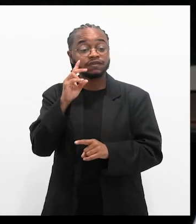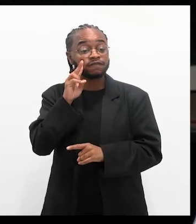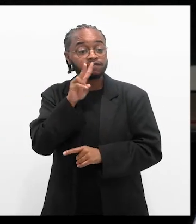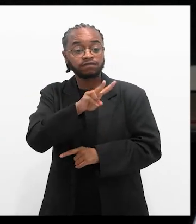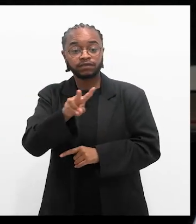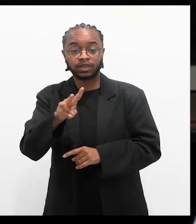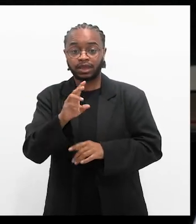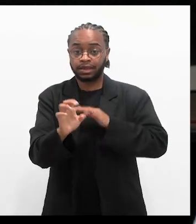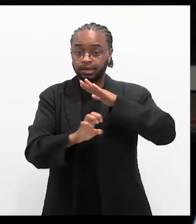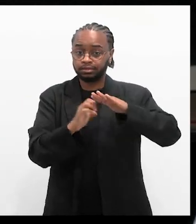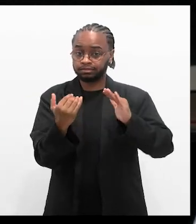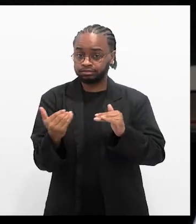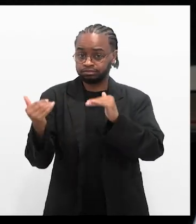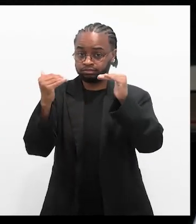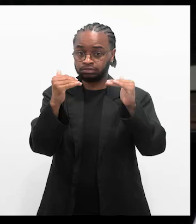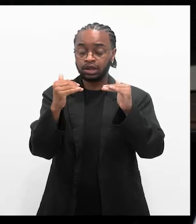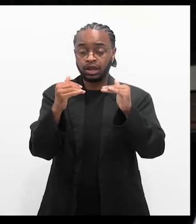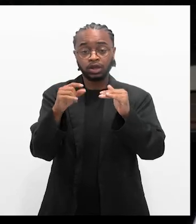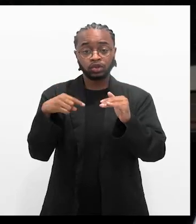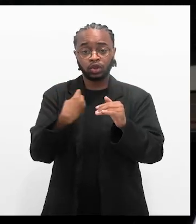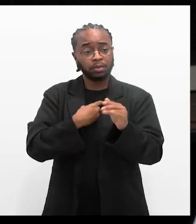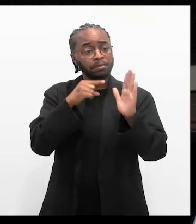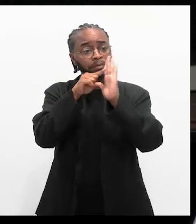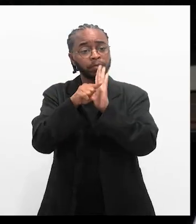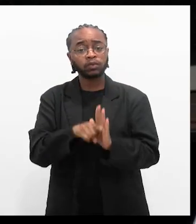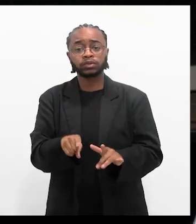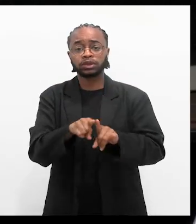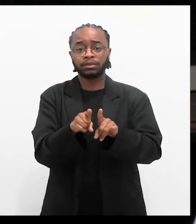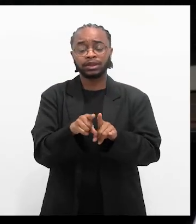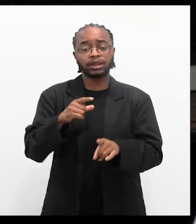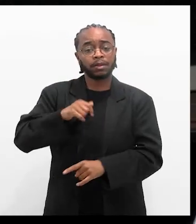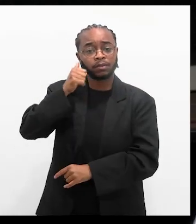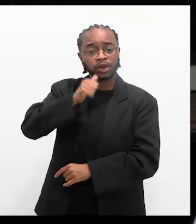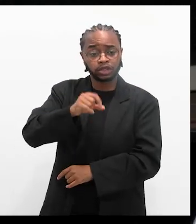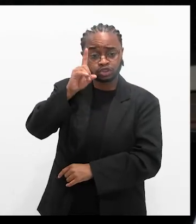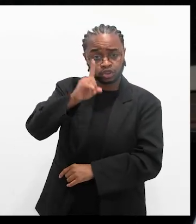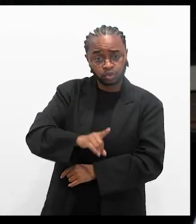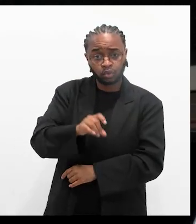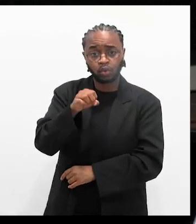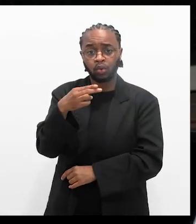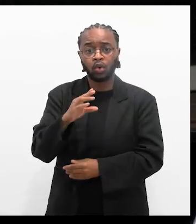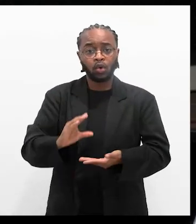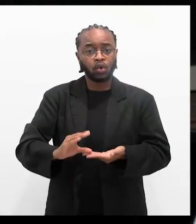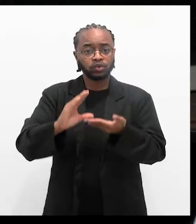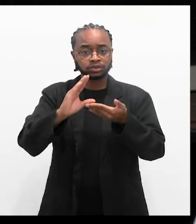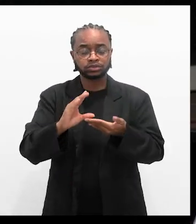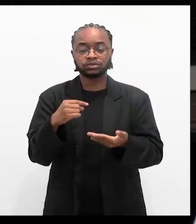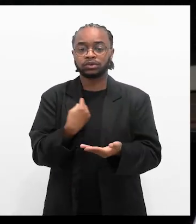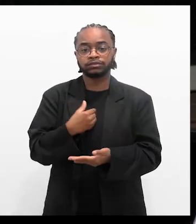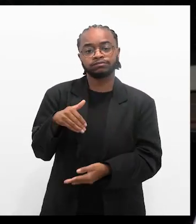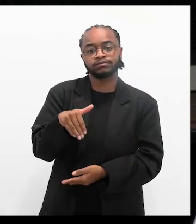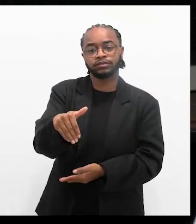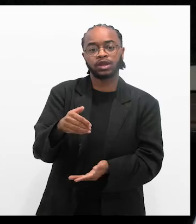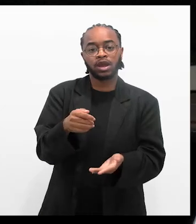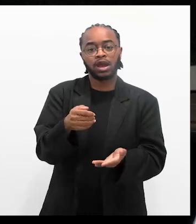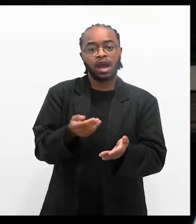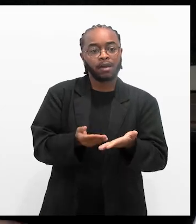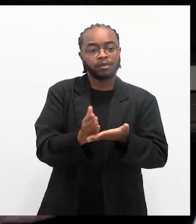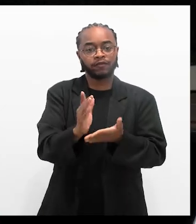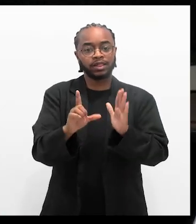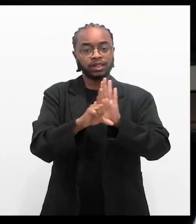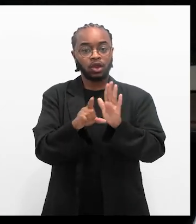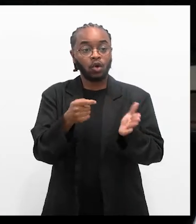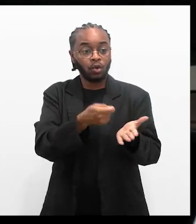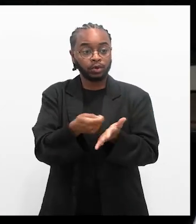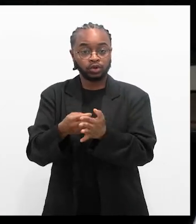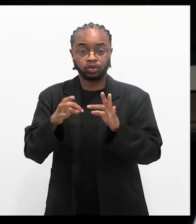olha para as grandes empresas, a gente também questiona. Mulheres lá na diretoria, nos conselhos, a gente está para aprovar uma lei que vai obrigar